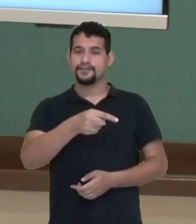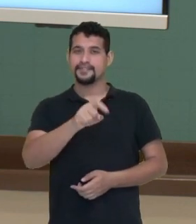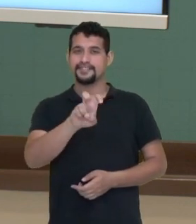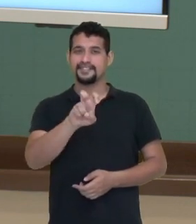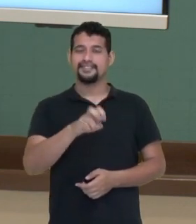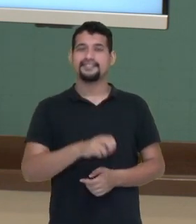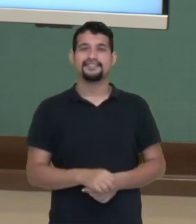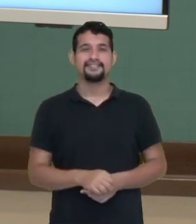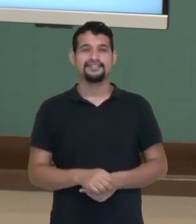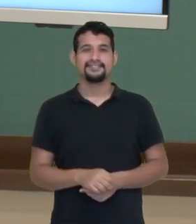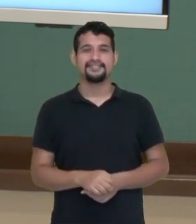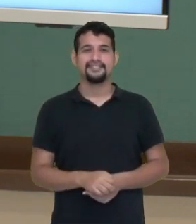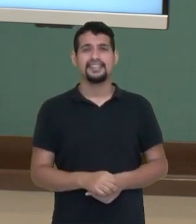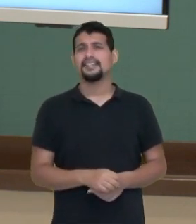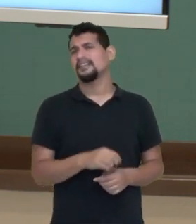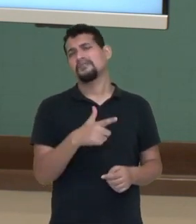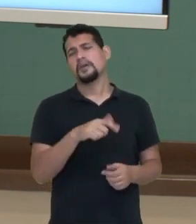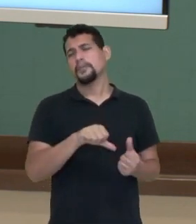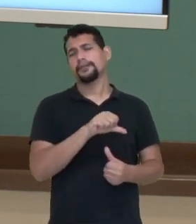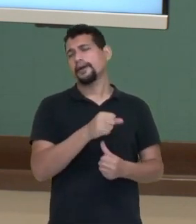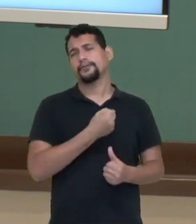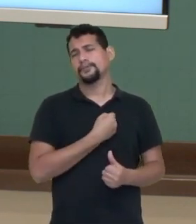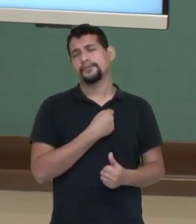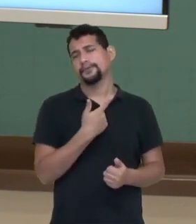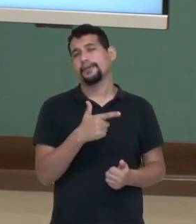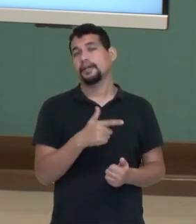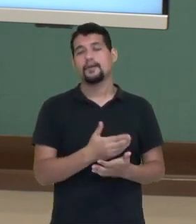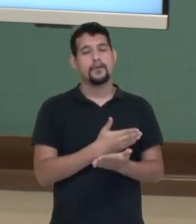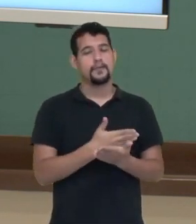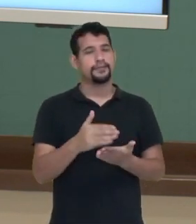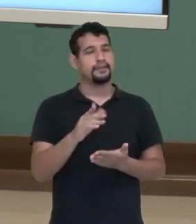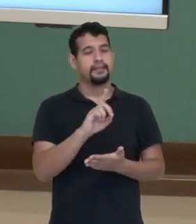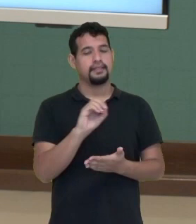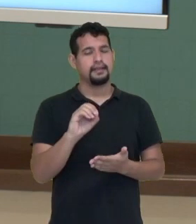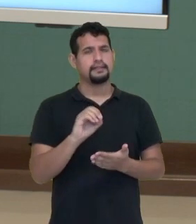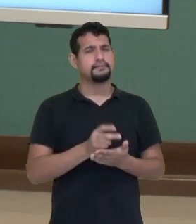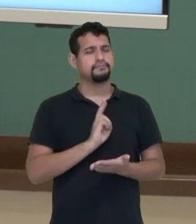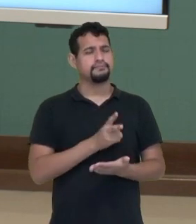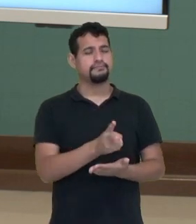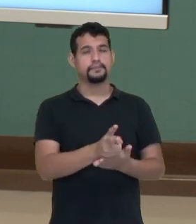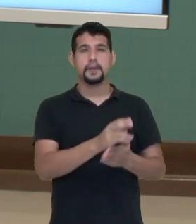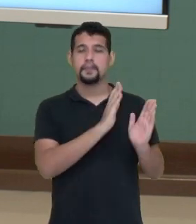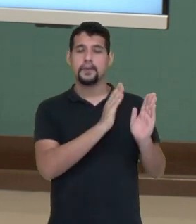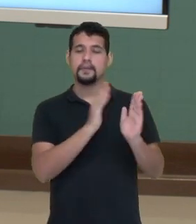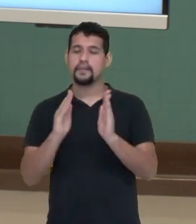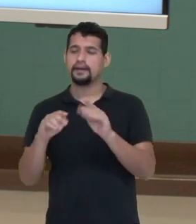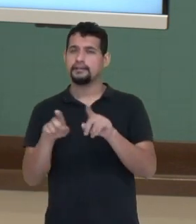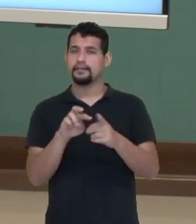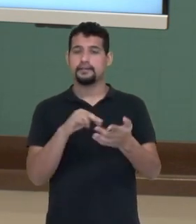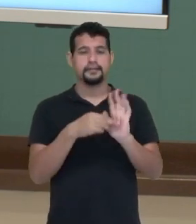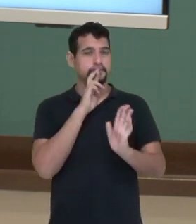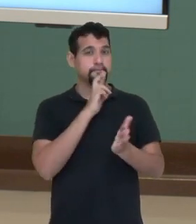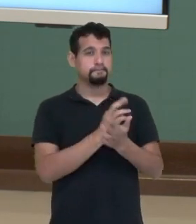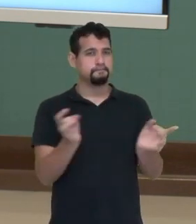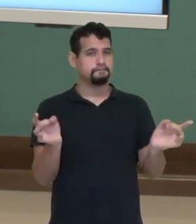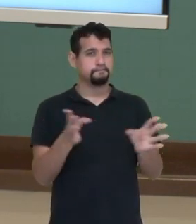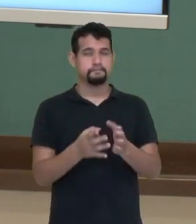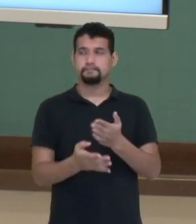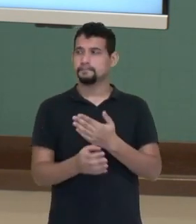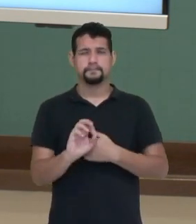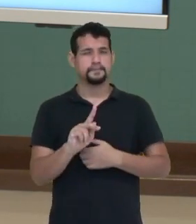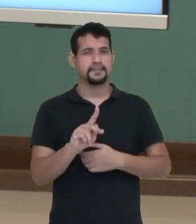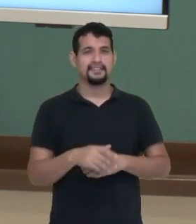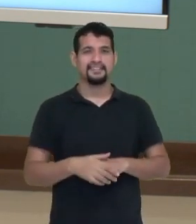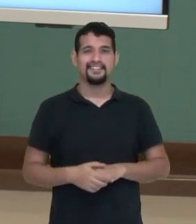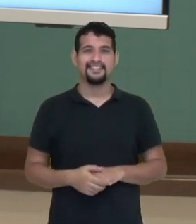28,5. E não tem como dar outro resultado, ok? Começando com 10, seguindo esses passos, é esse o resultado que dá,